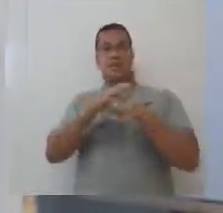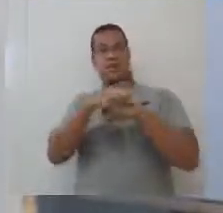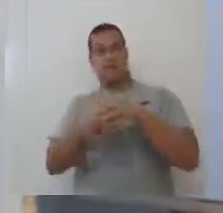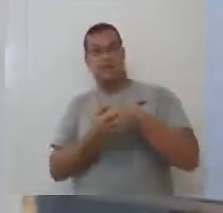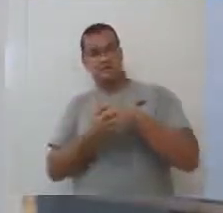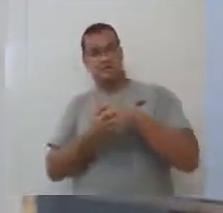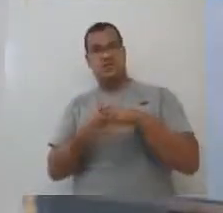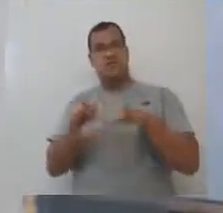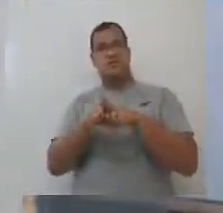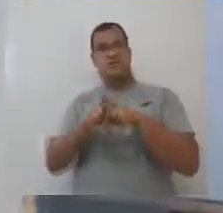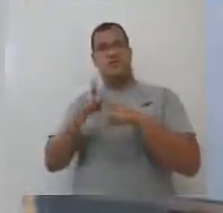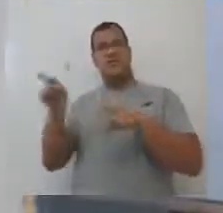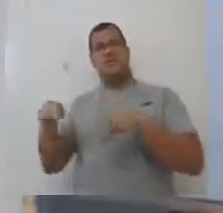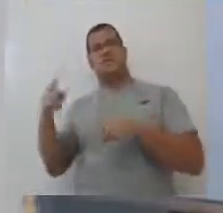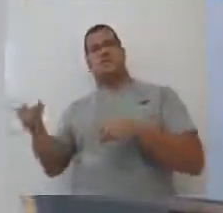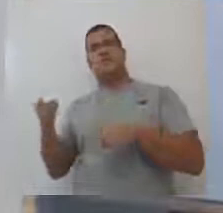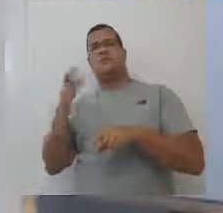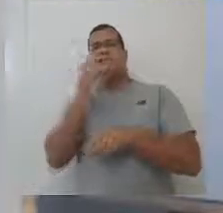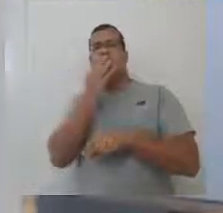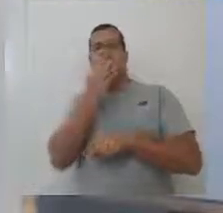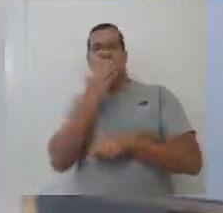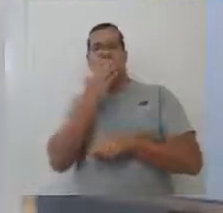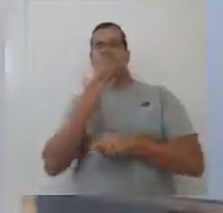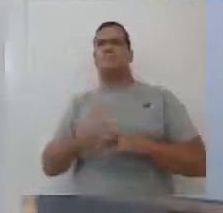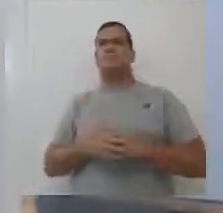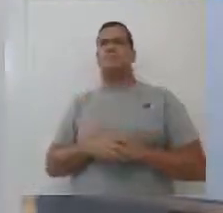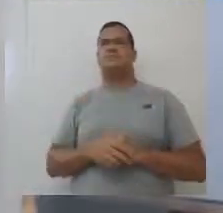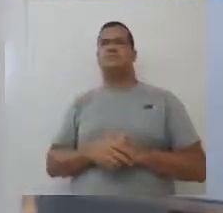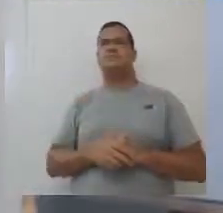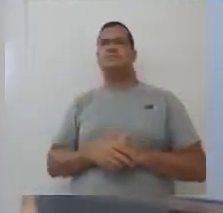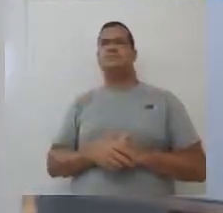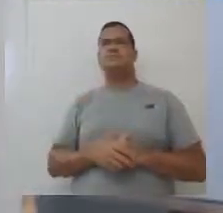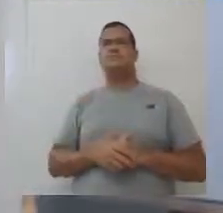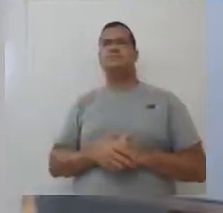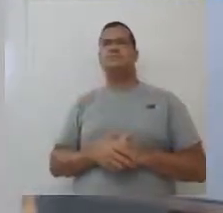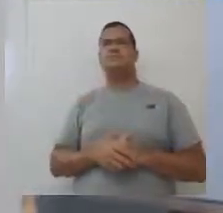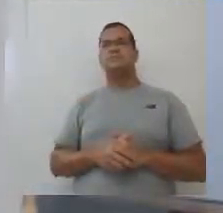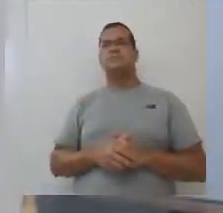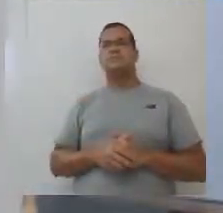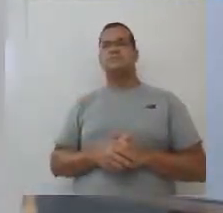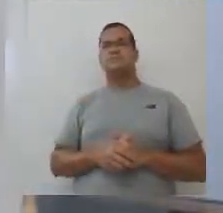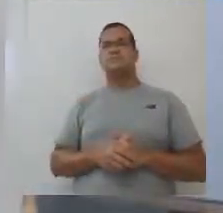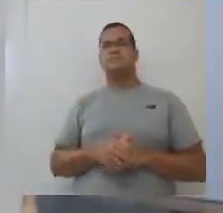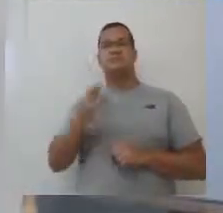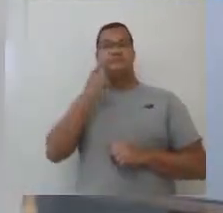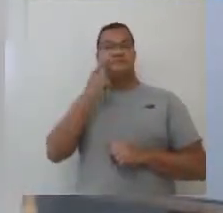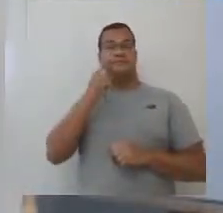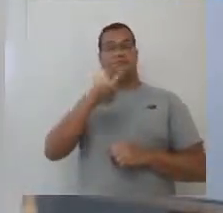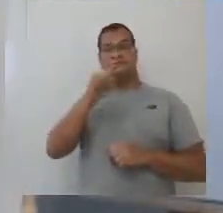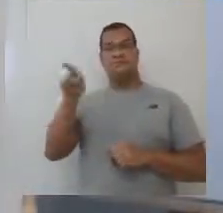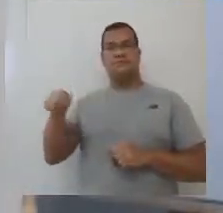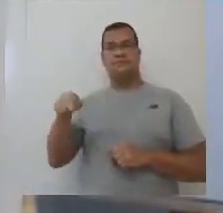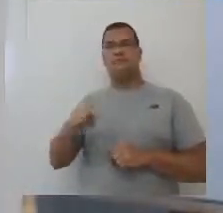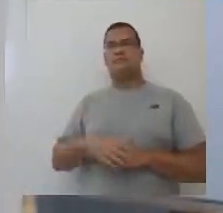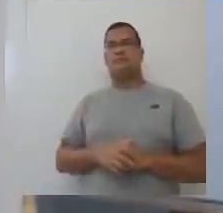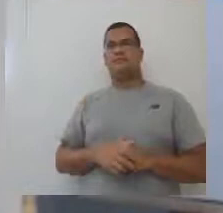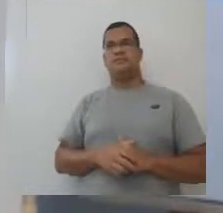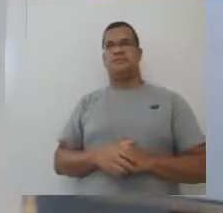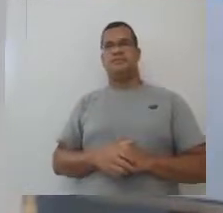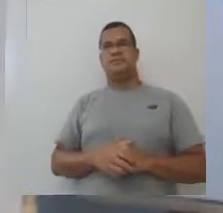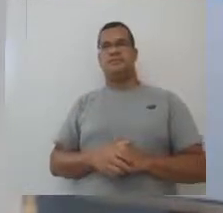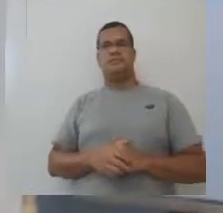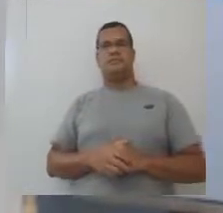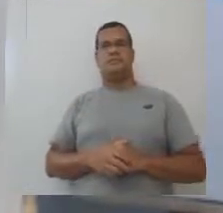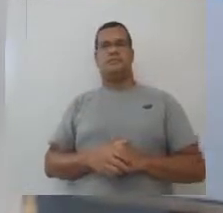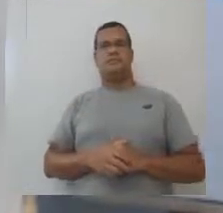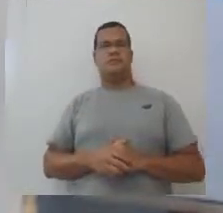híbrida para coloração. Quando ele quer híbrida para coloração, então para coloração fica como? Olha para cá. Bezão,